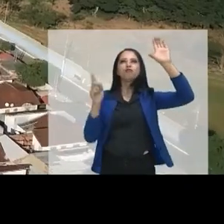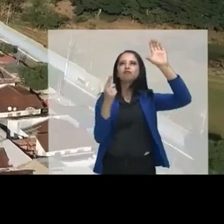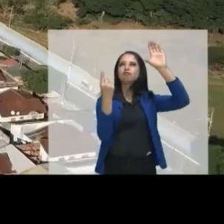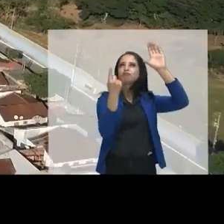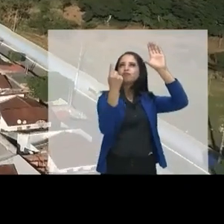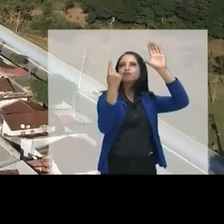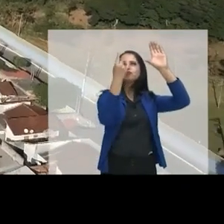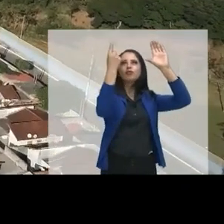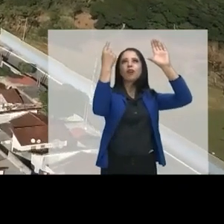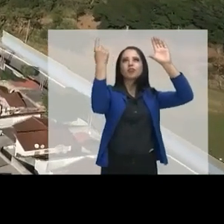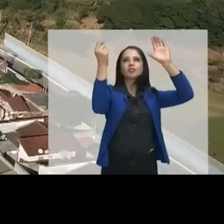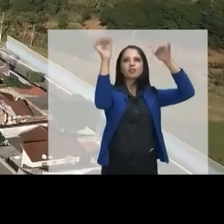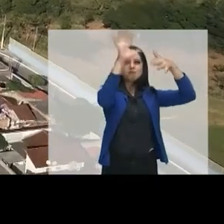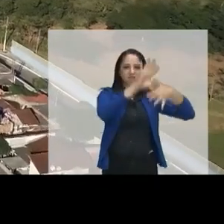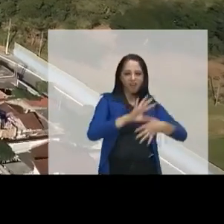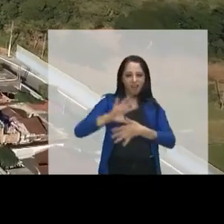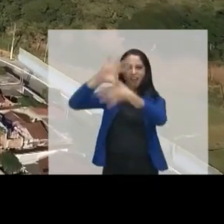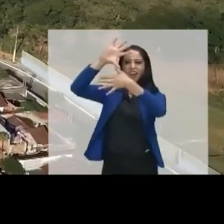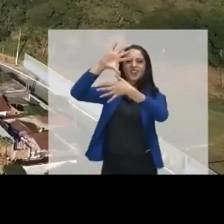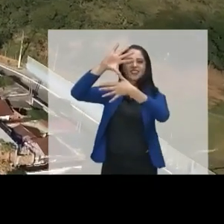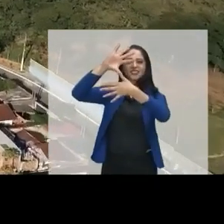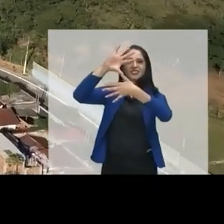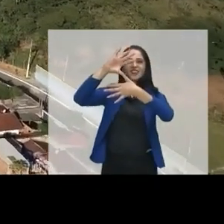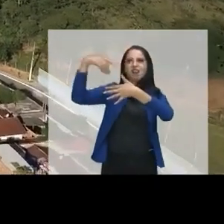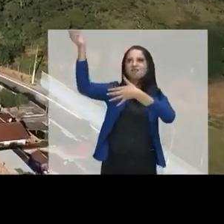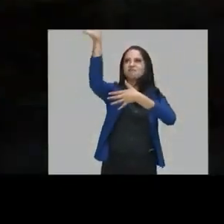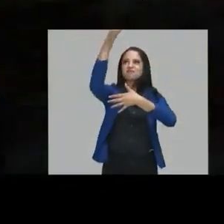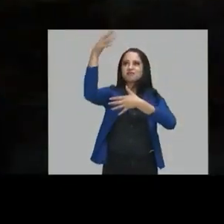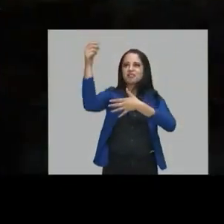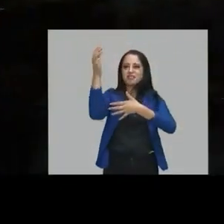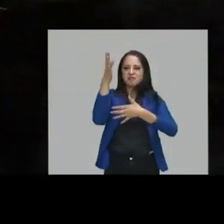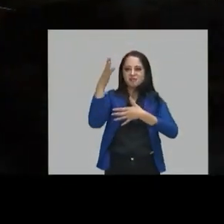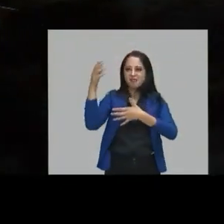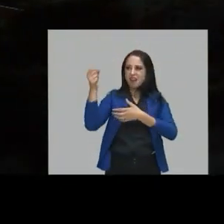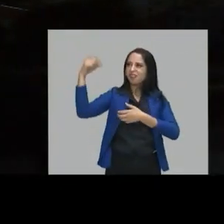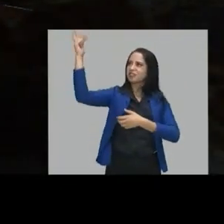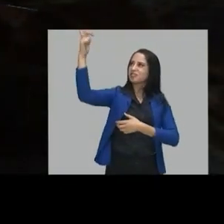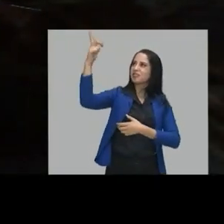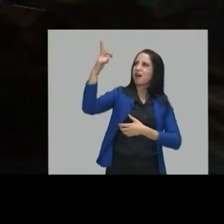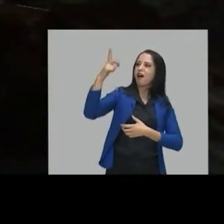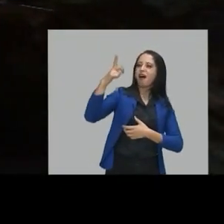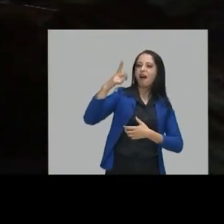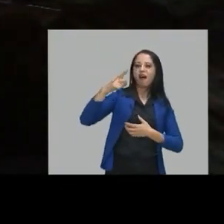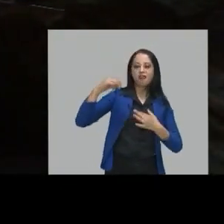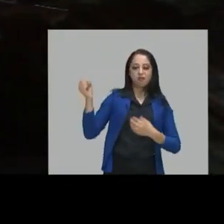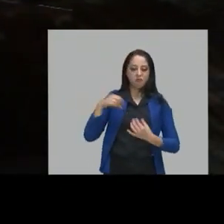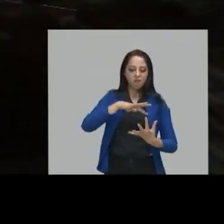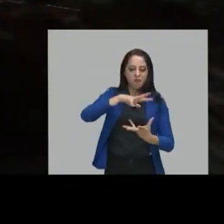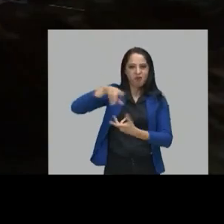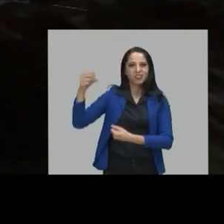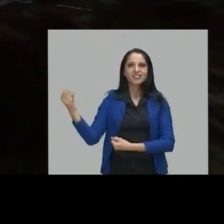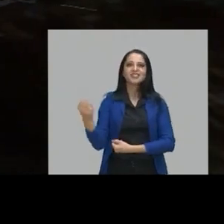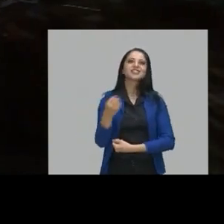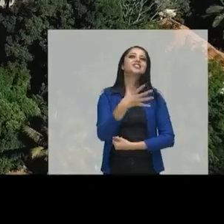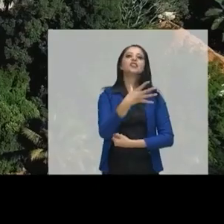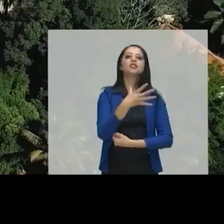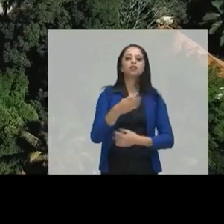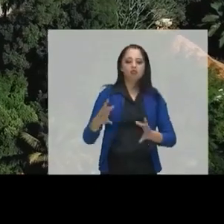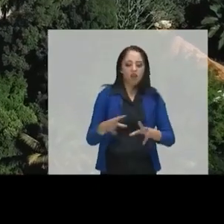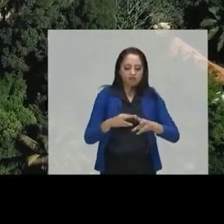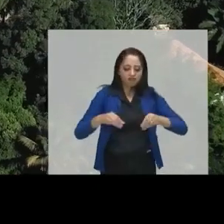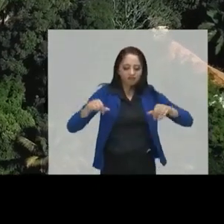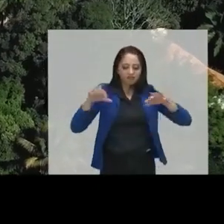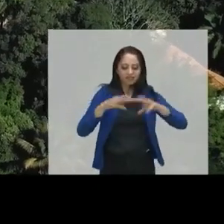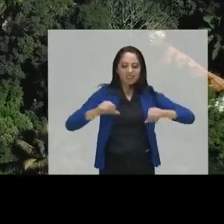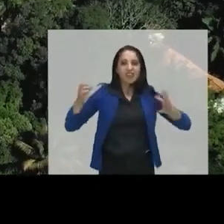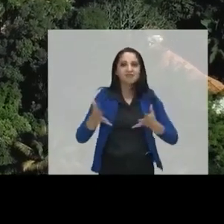fugou das obras e forão da América iluminava o sol do novo mundo do que